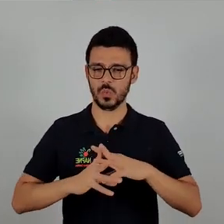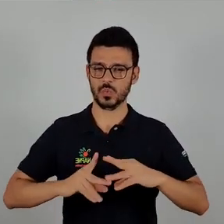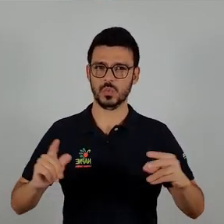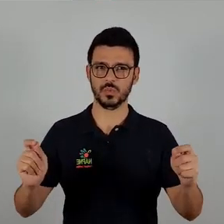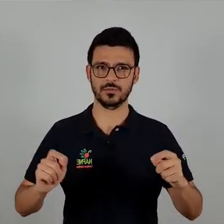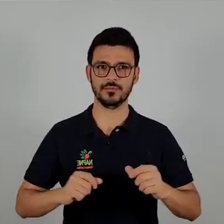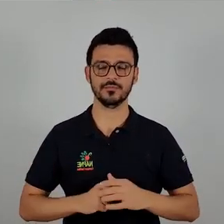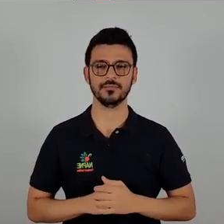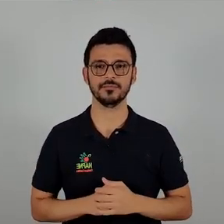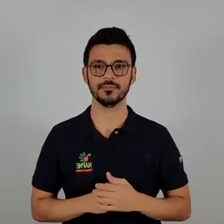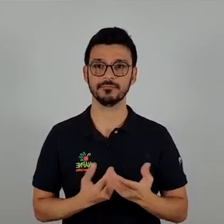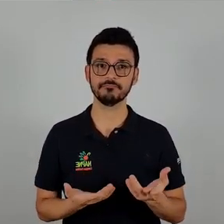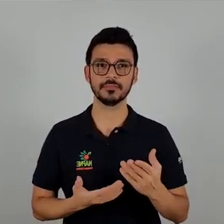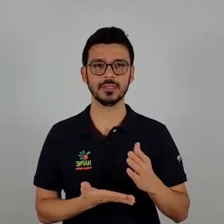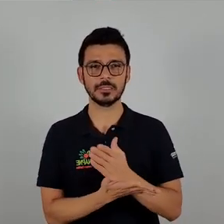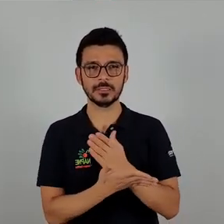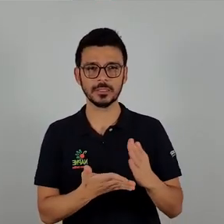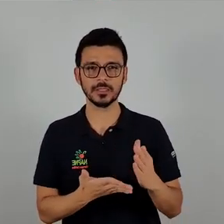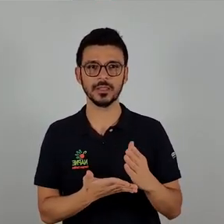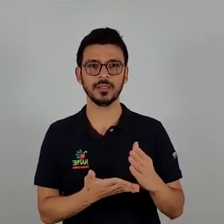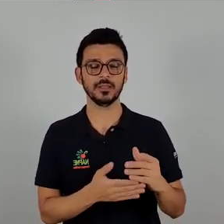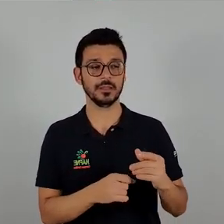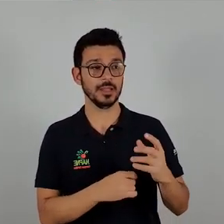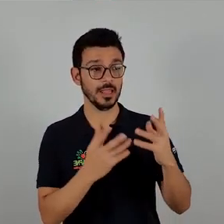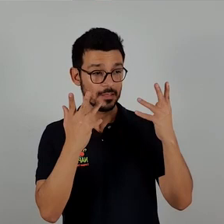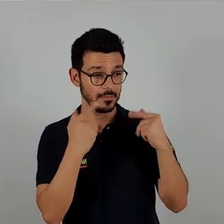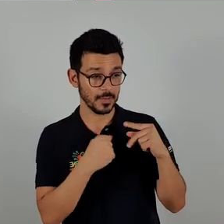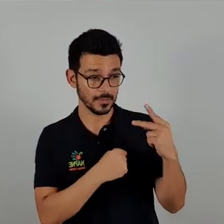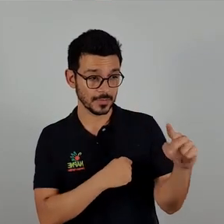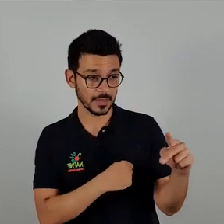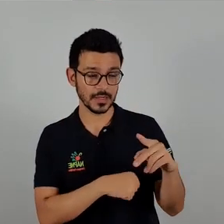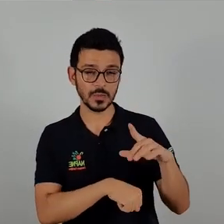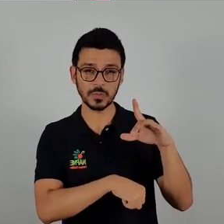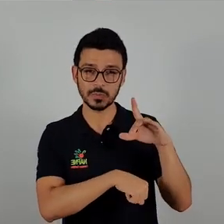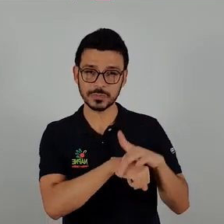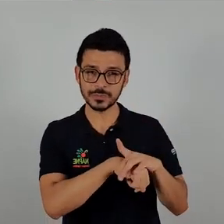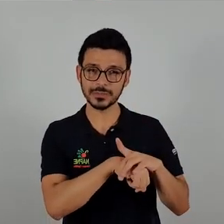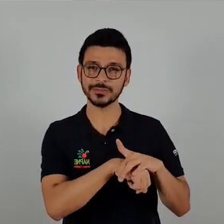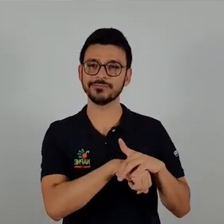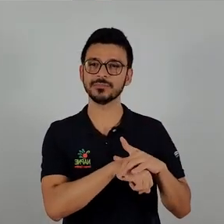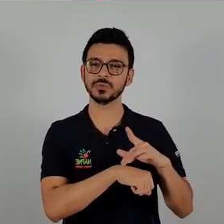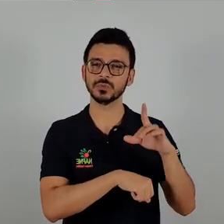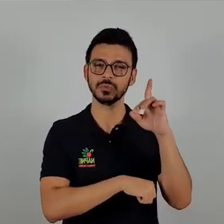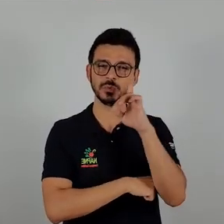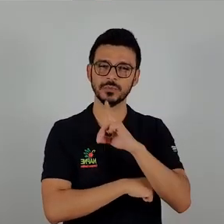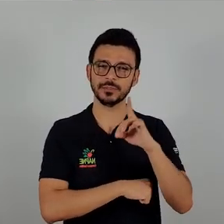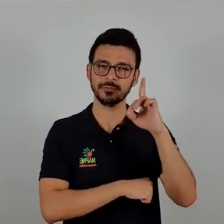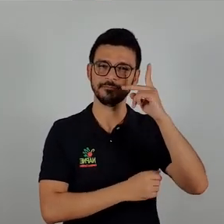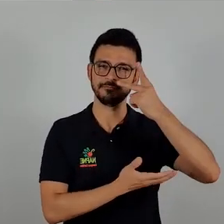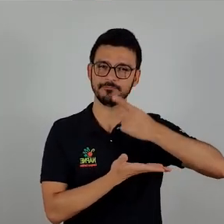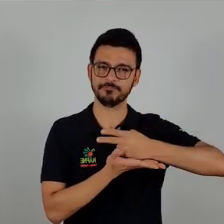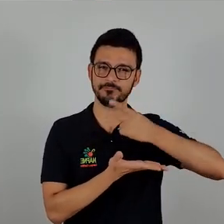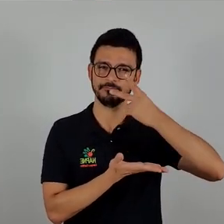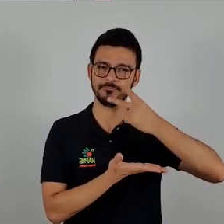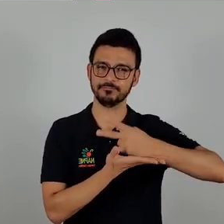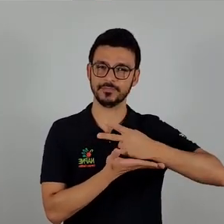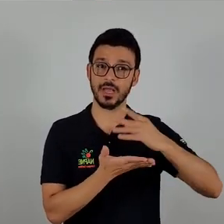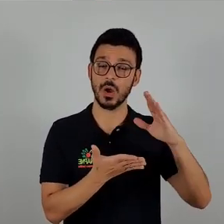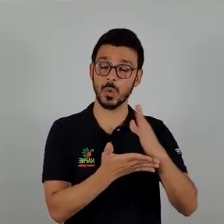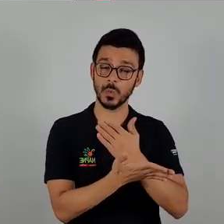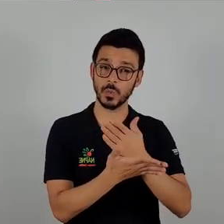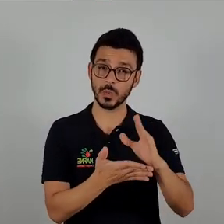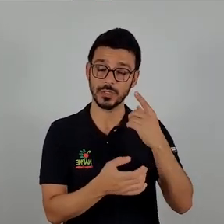dele. Então você tem que investigar o que é que acontece nesse domingo. Alimentar, fisiológico,